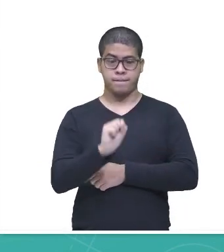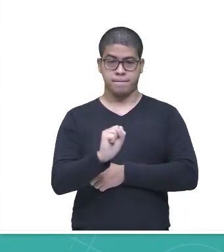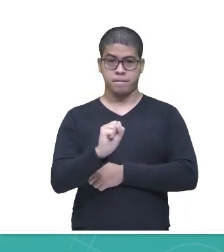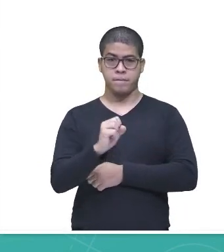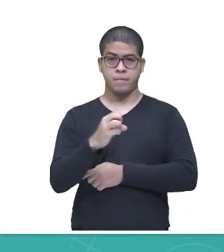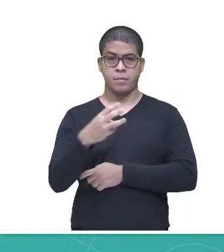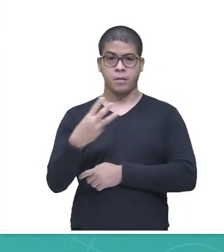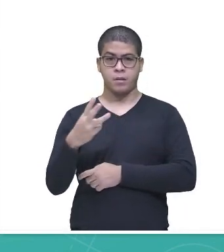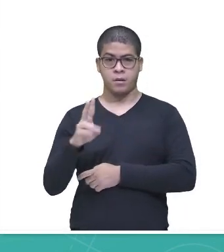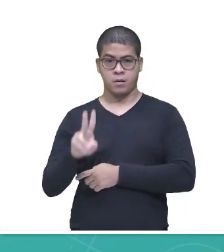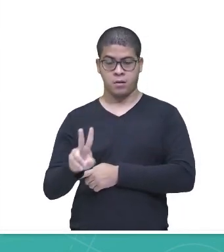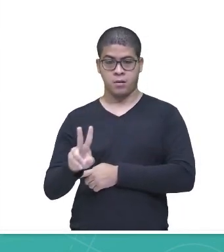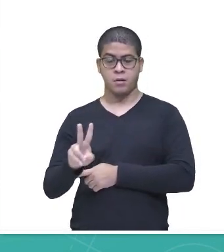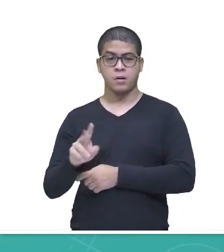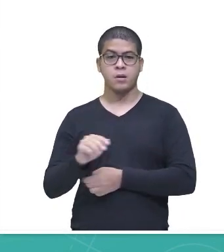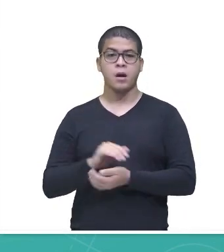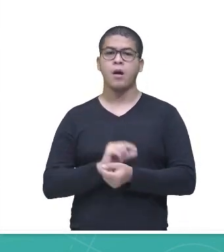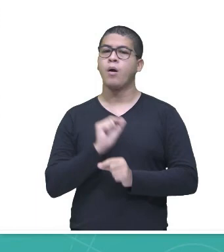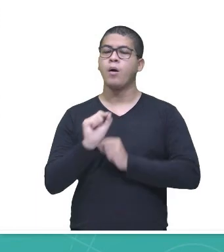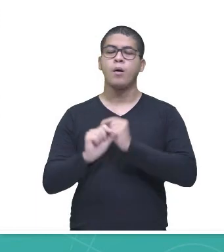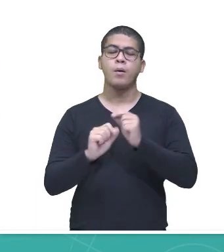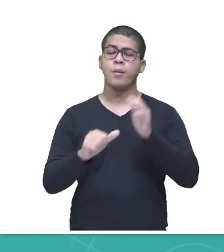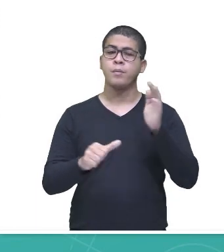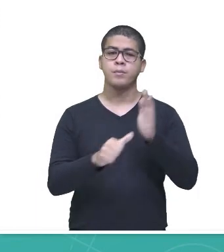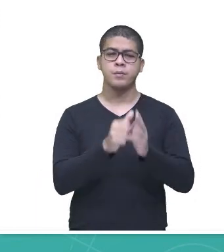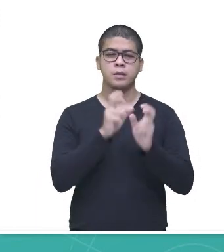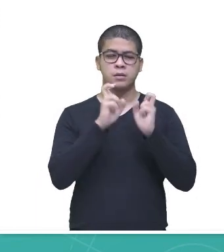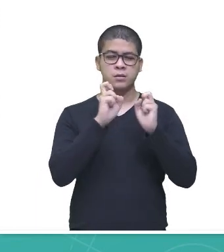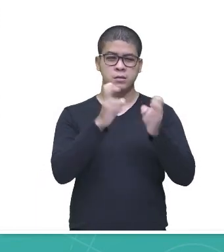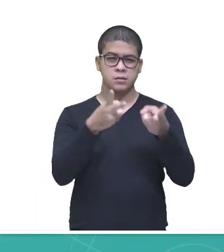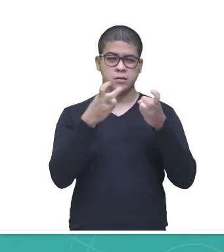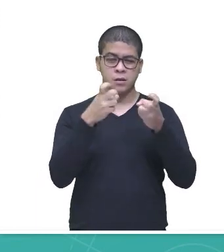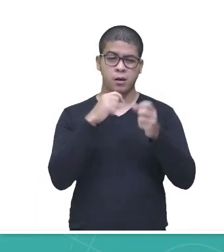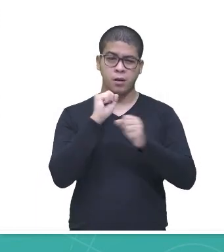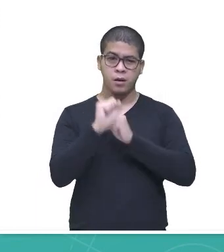e 32 segundos. Primeiro a gente verifica se